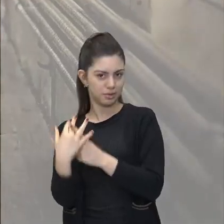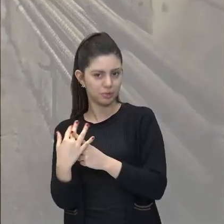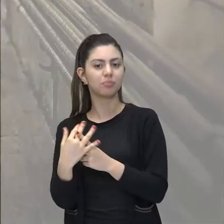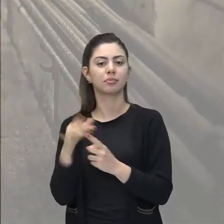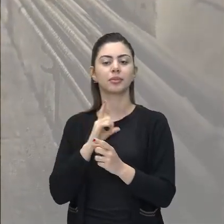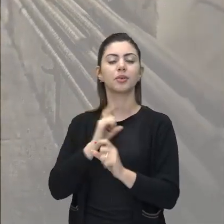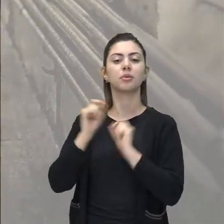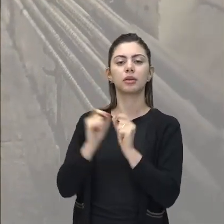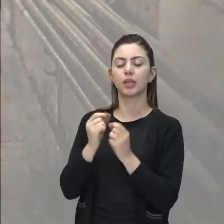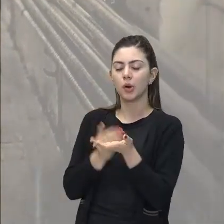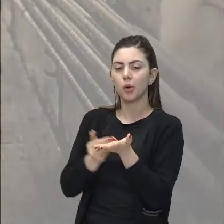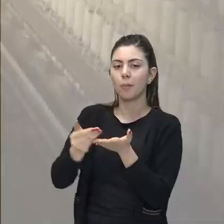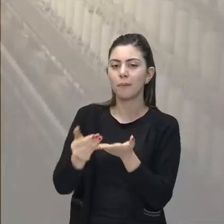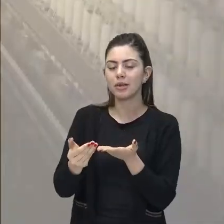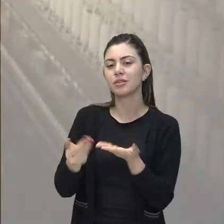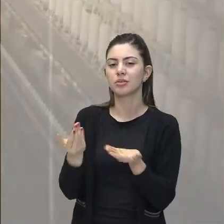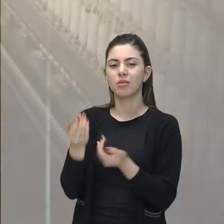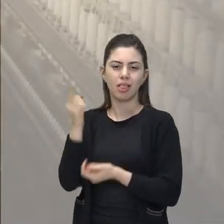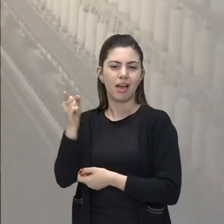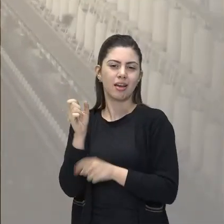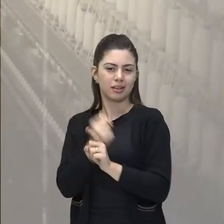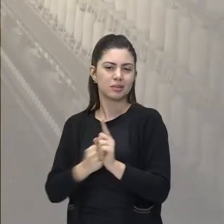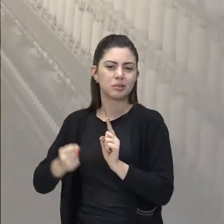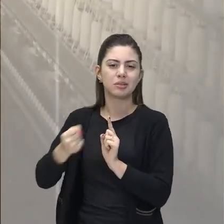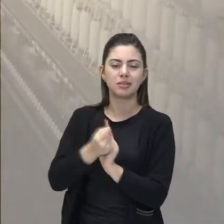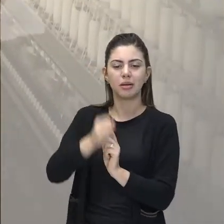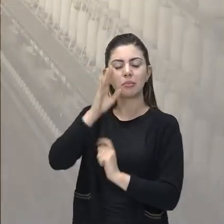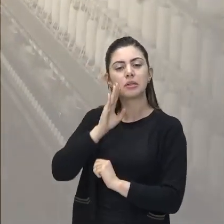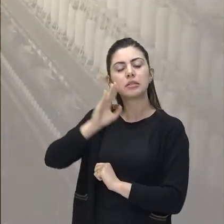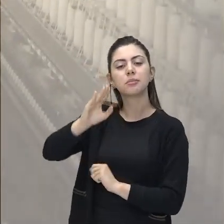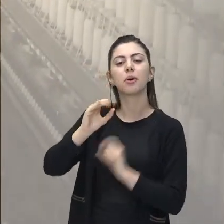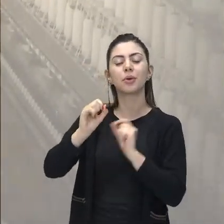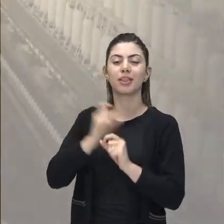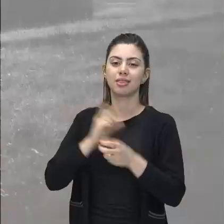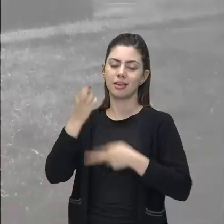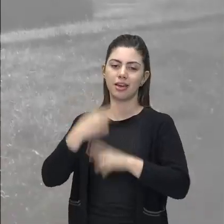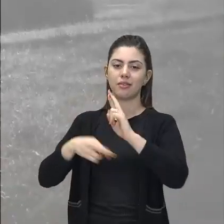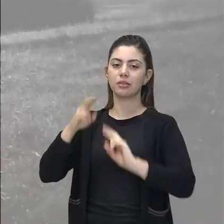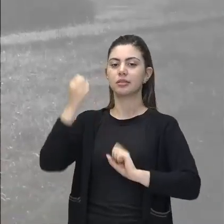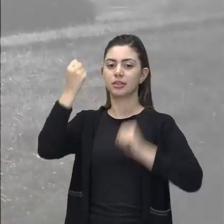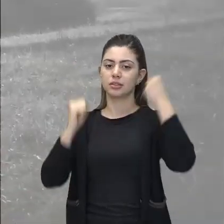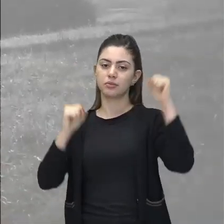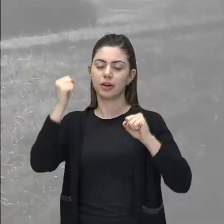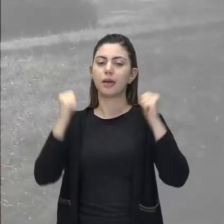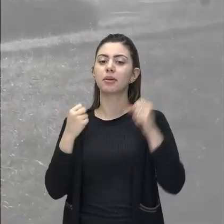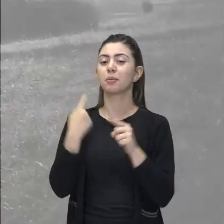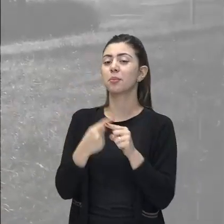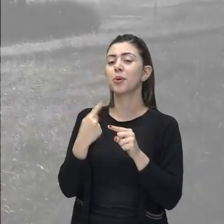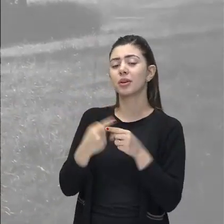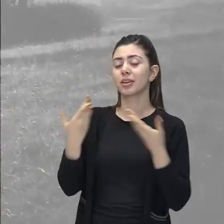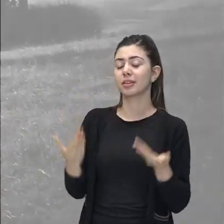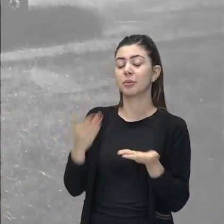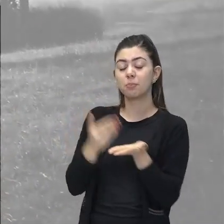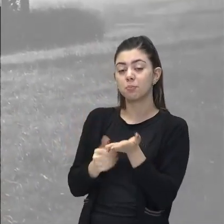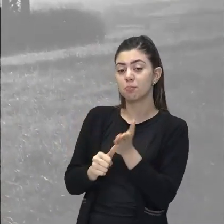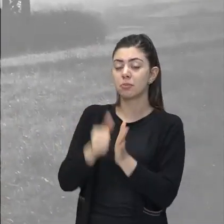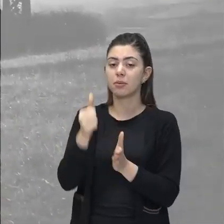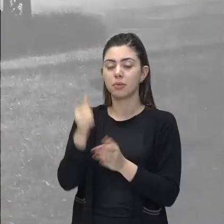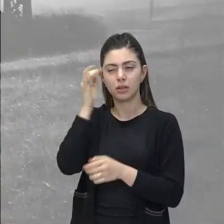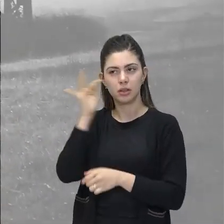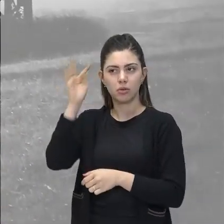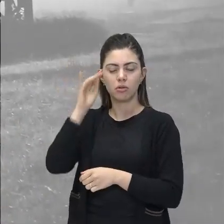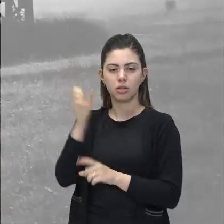ligada muito aí à sociologia, principalmente a partir da Revolução Industrial, aonde os primeiros sociólogos,